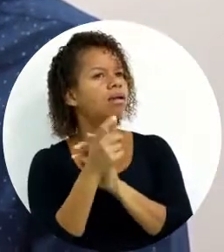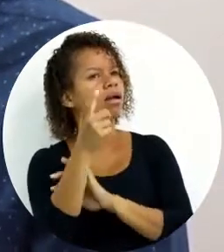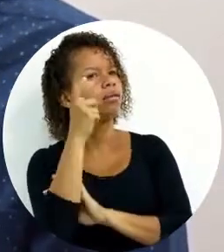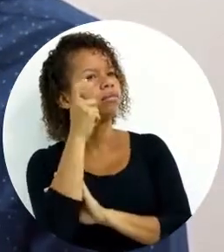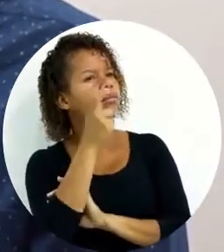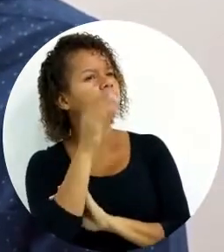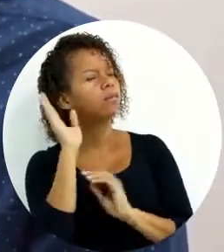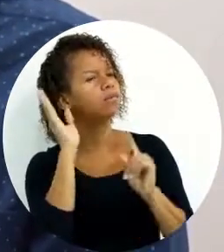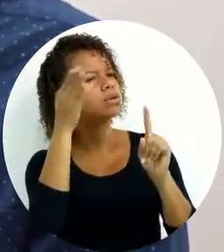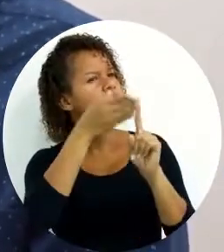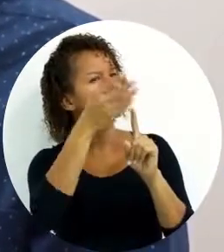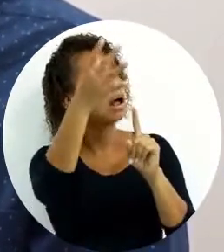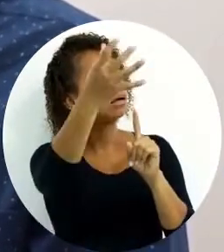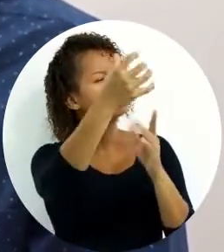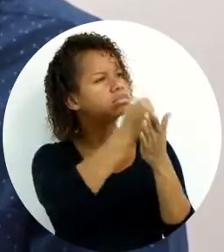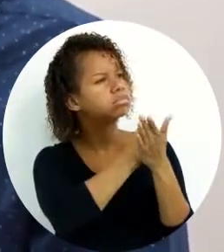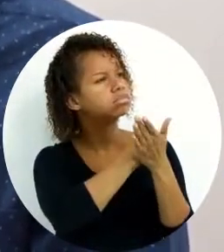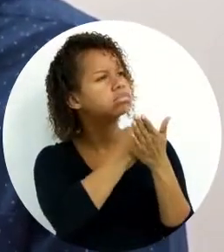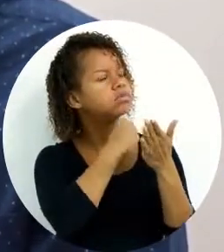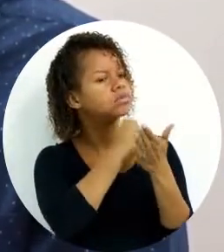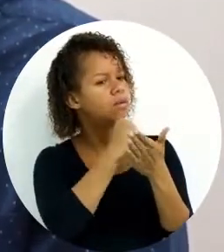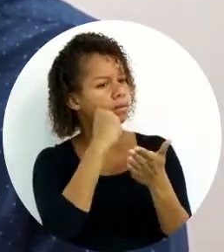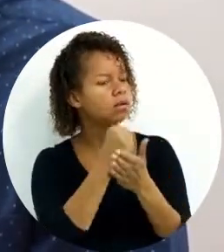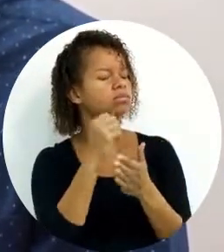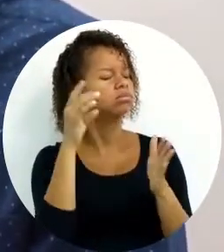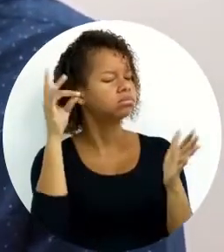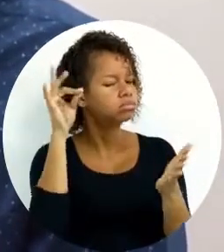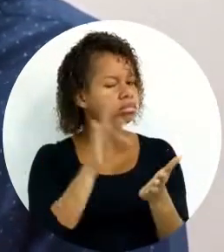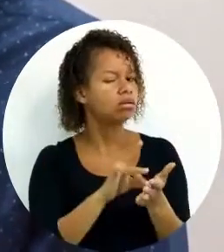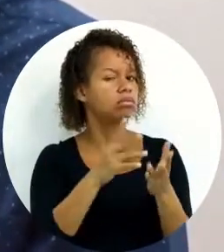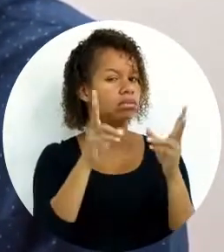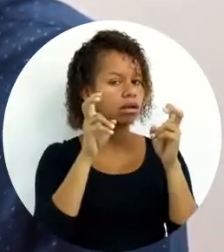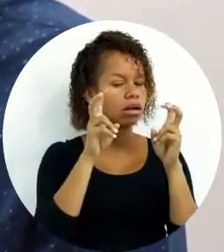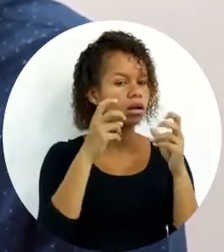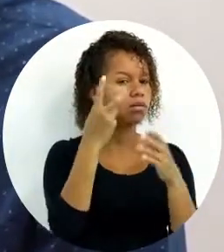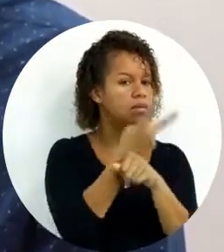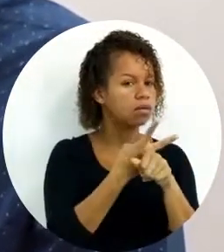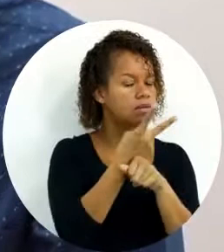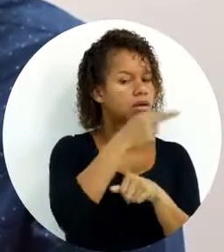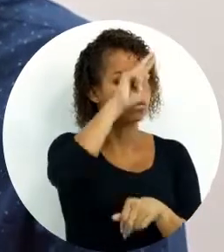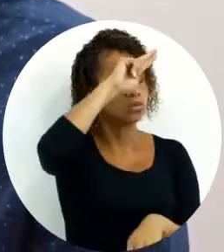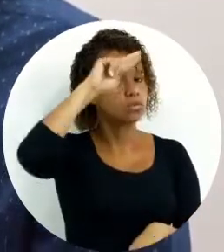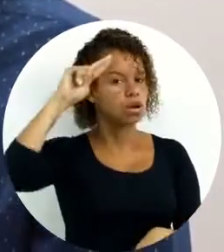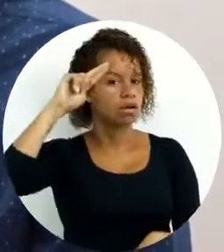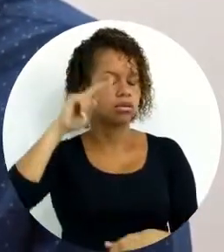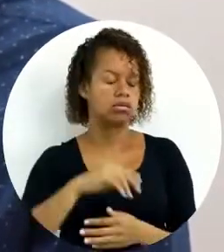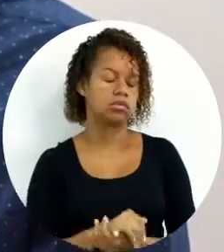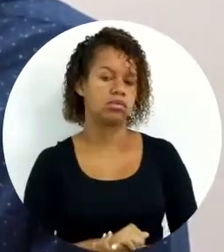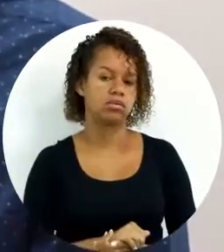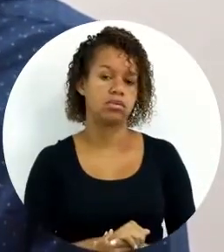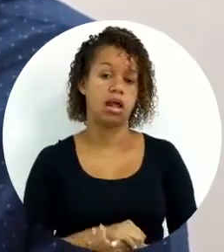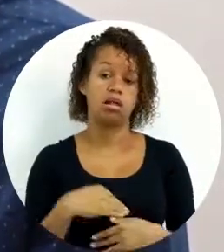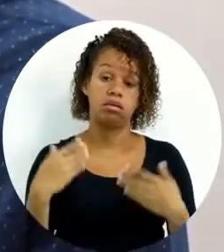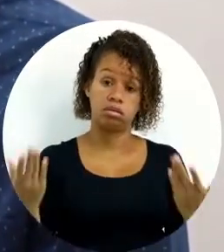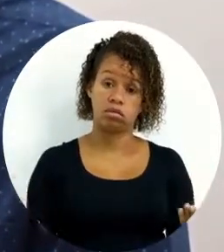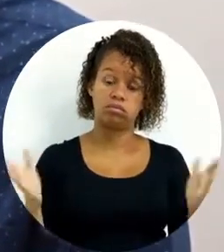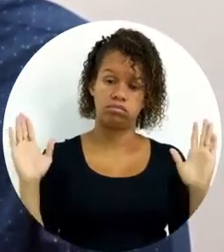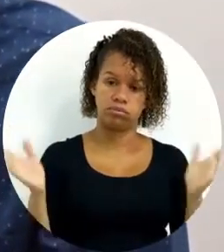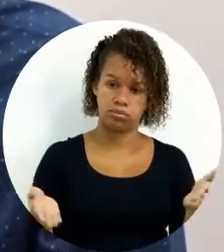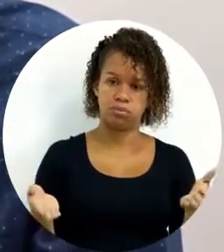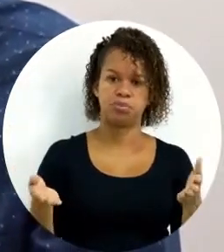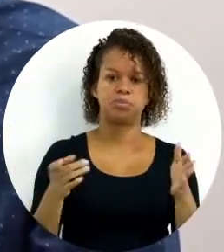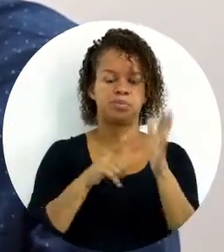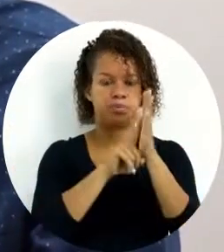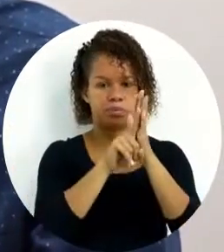tem o objetivo que ele traga realmente documentos relevantes a partir daquela necessidade do usuário. Então, também foi definido